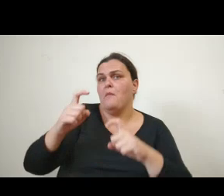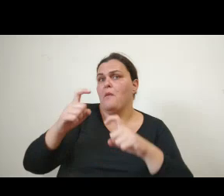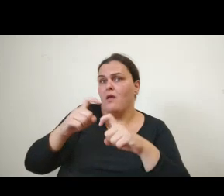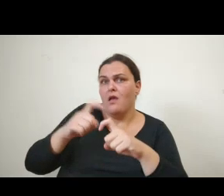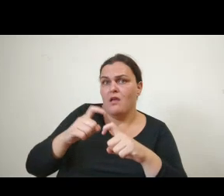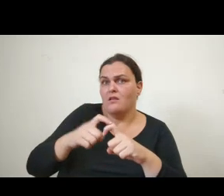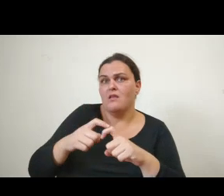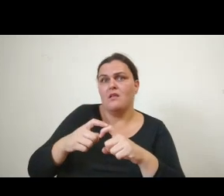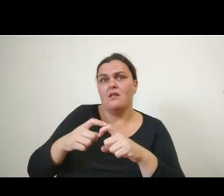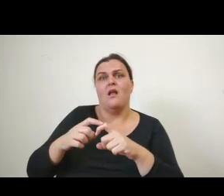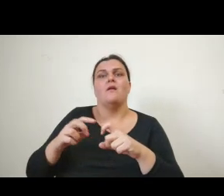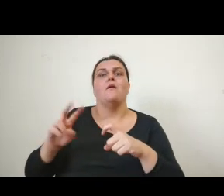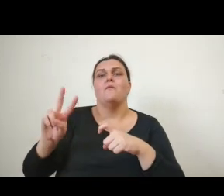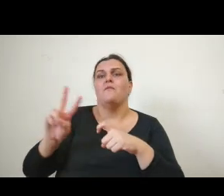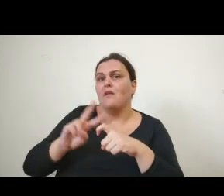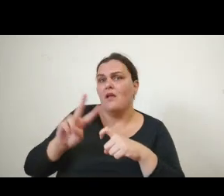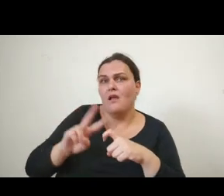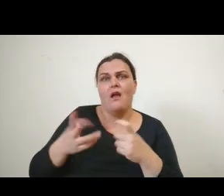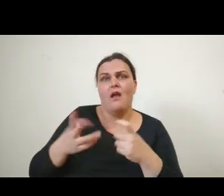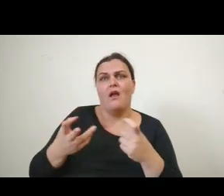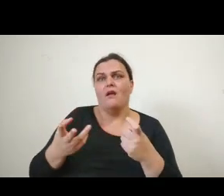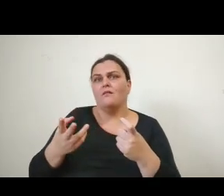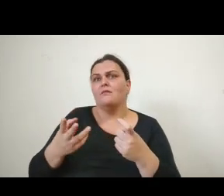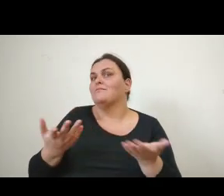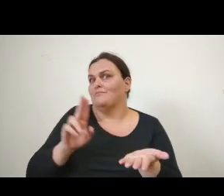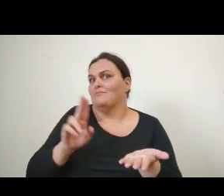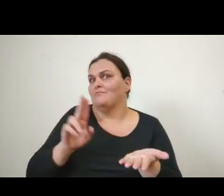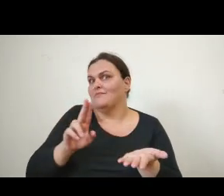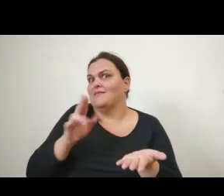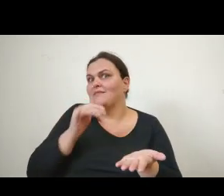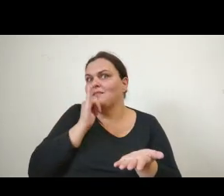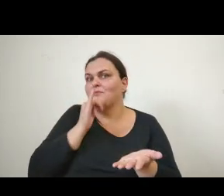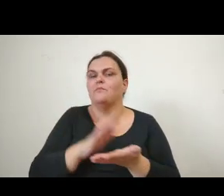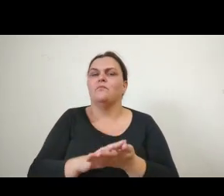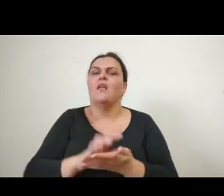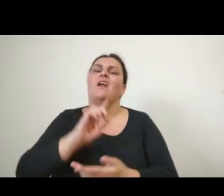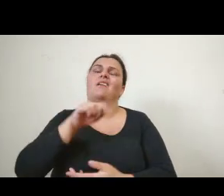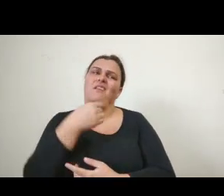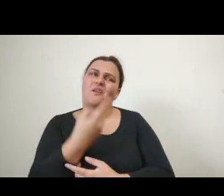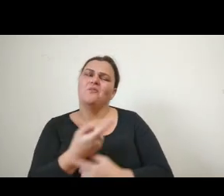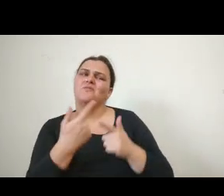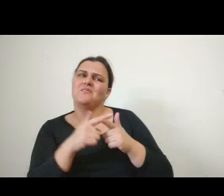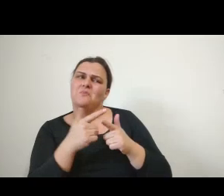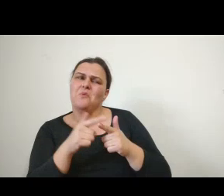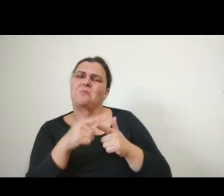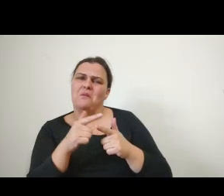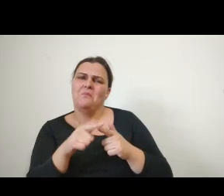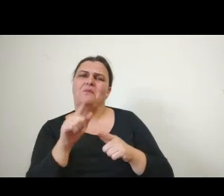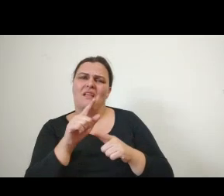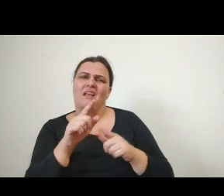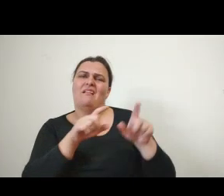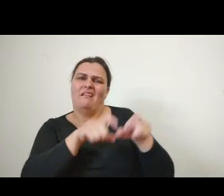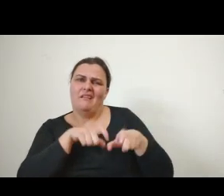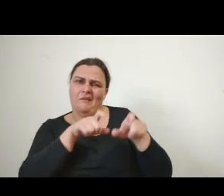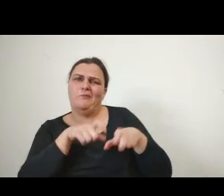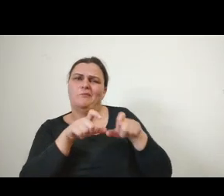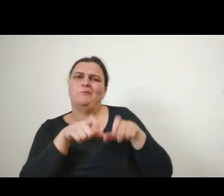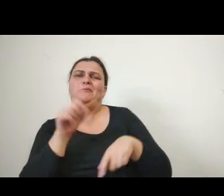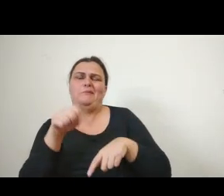doenças, tem espécies que são pragas agrícolas, tem também, por outro lado, né, espécies de predadores de pragas